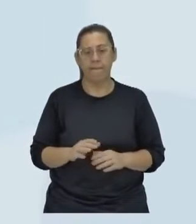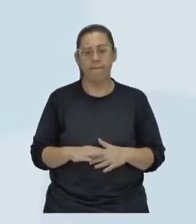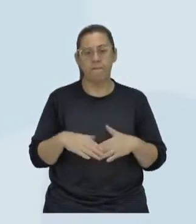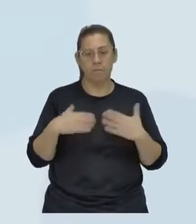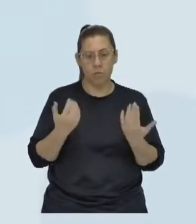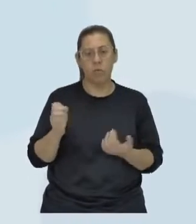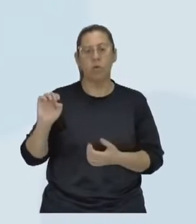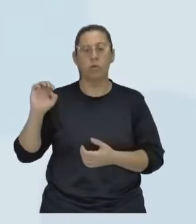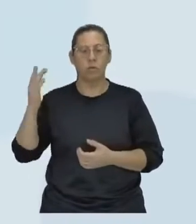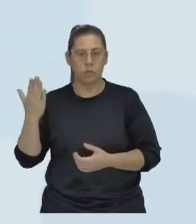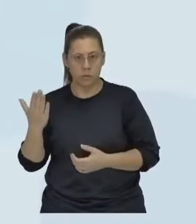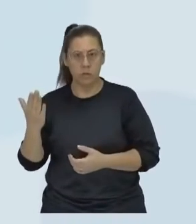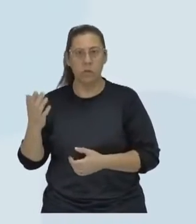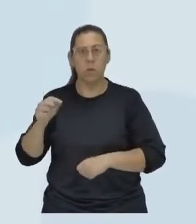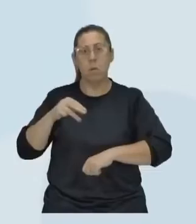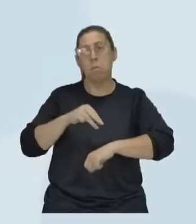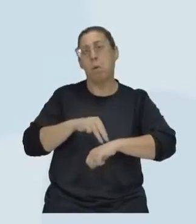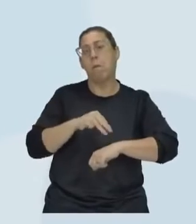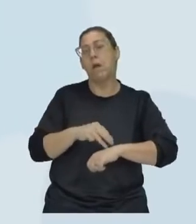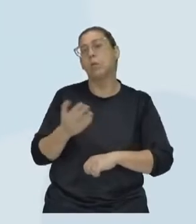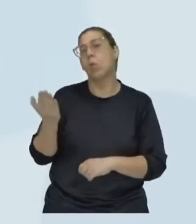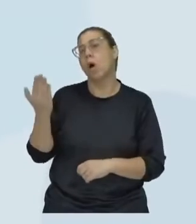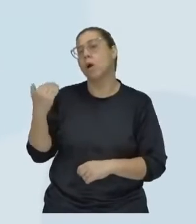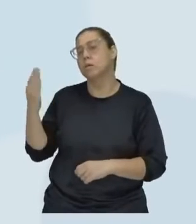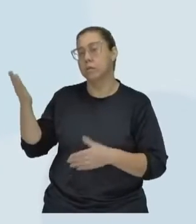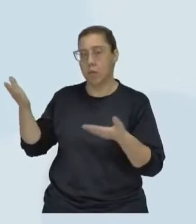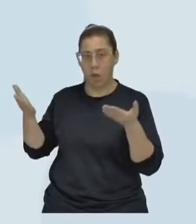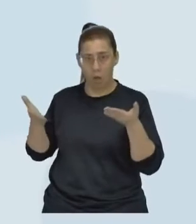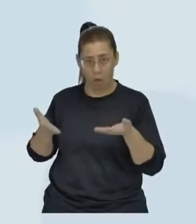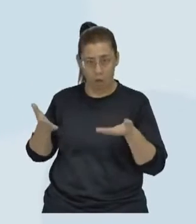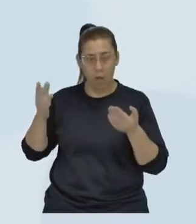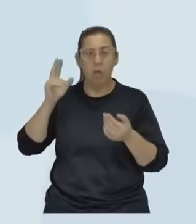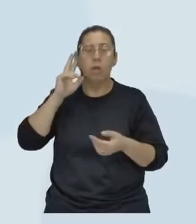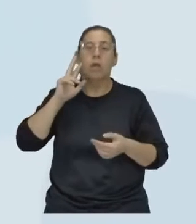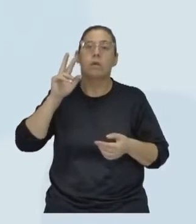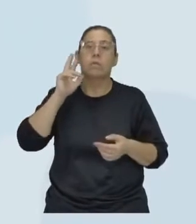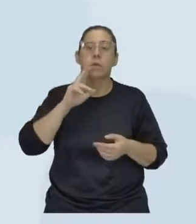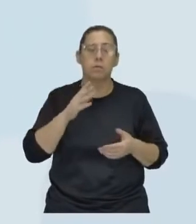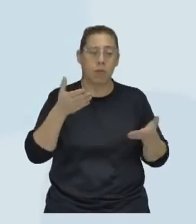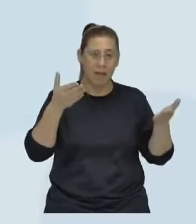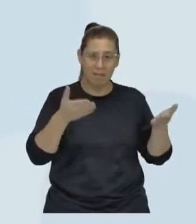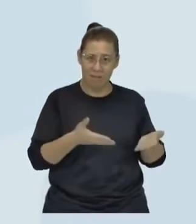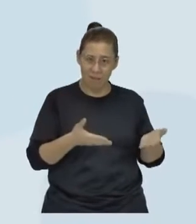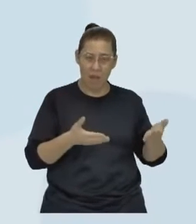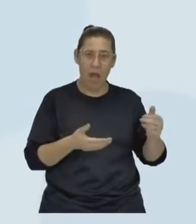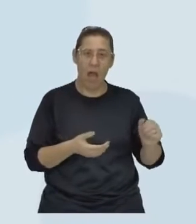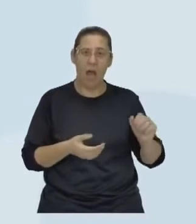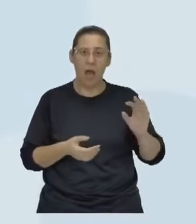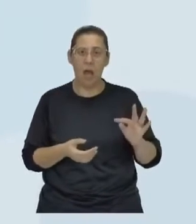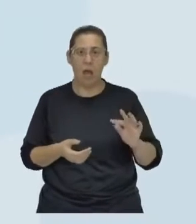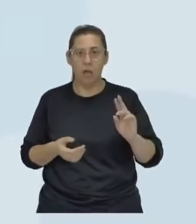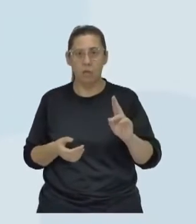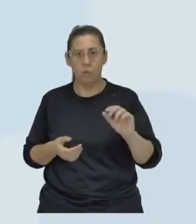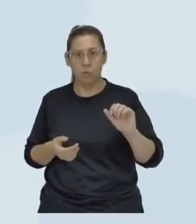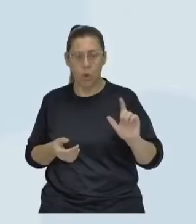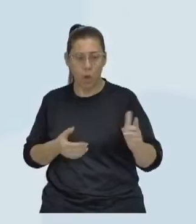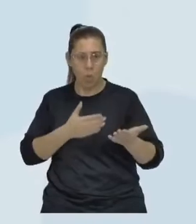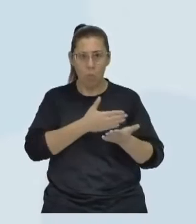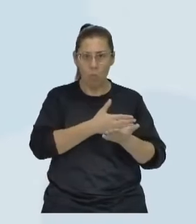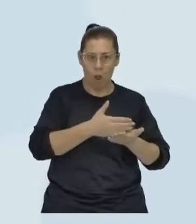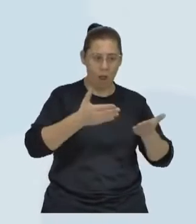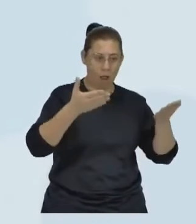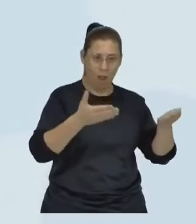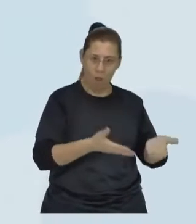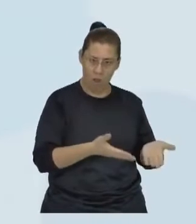fatos ocorreram em um momento anterior ao atual, então lembrando que o atual é o presente, é o ponto de partida